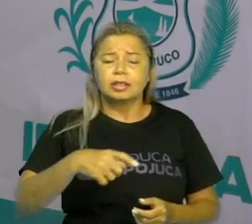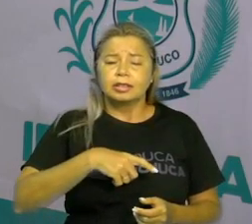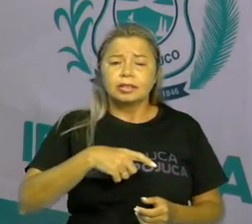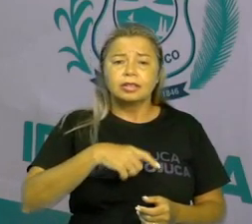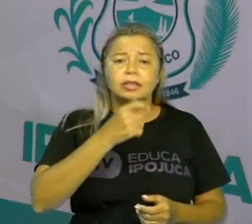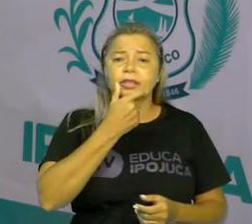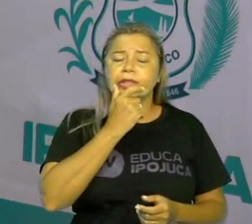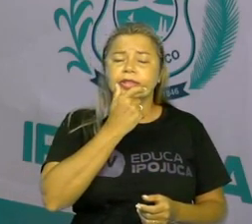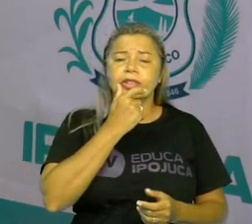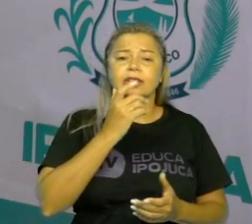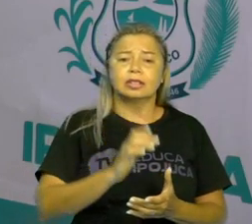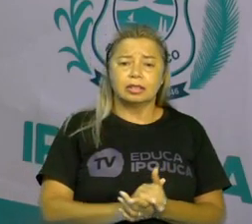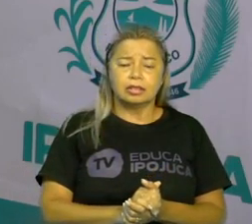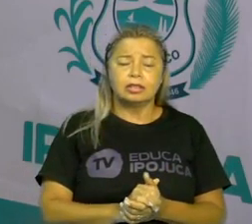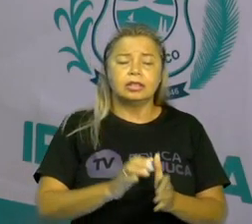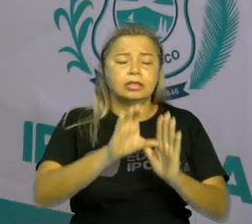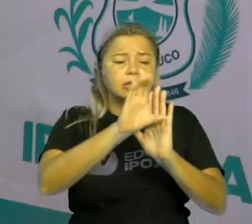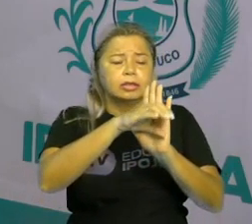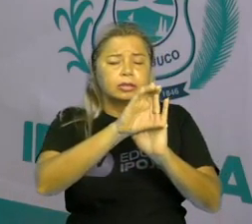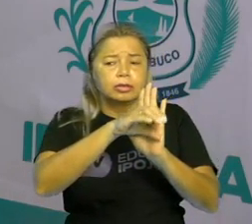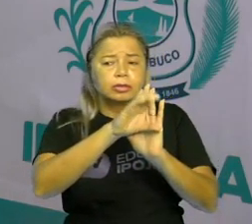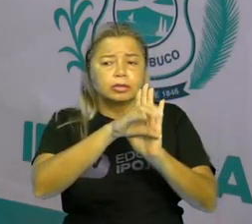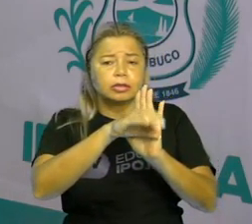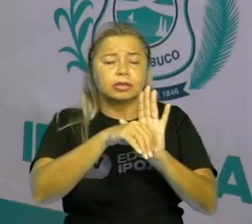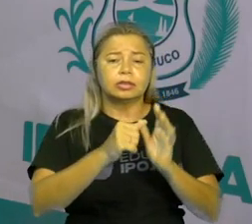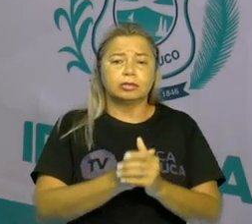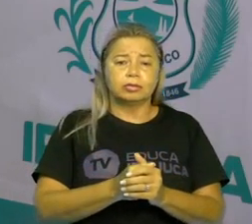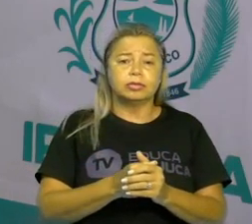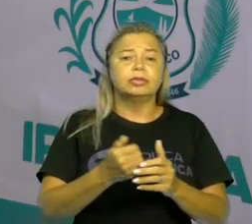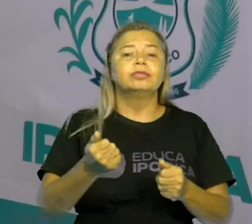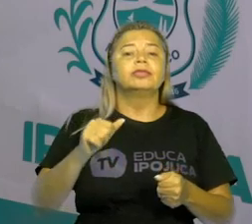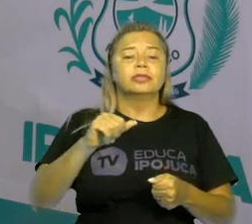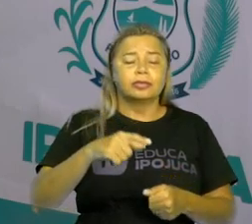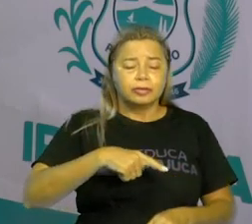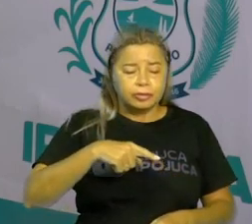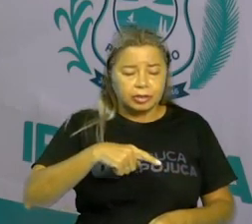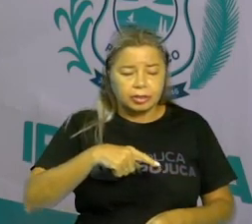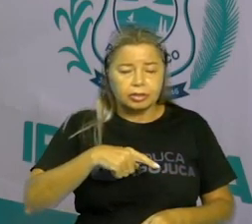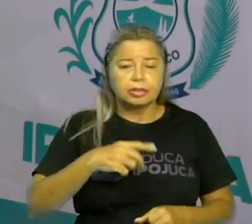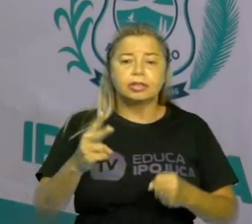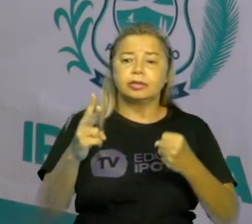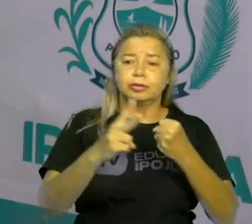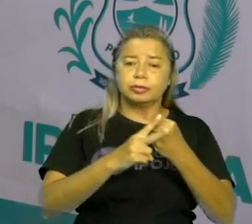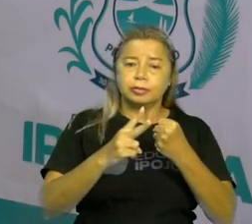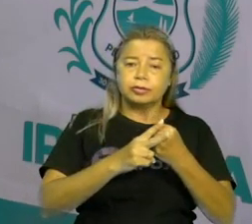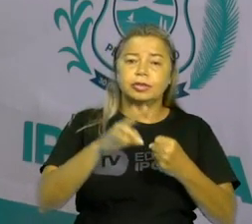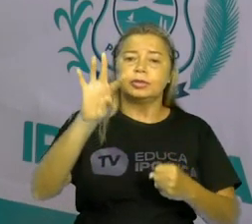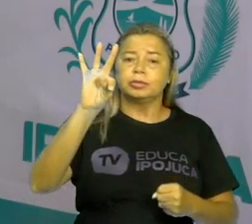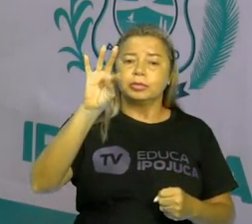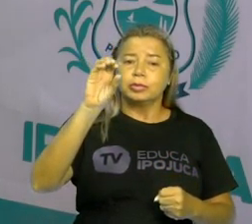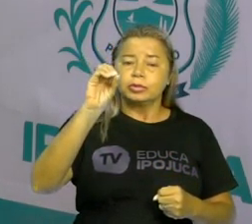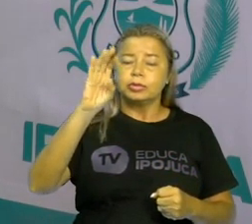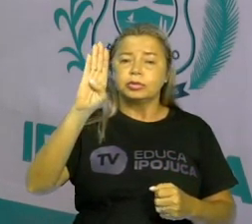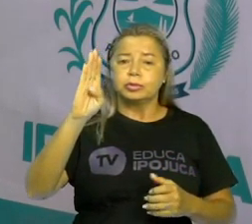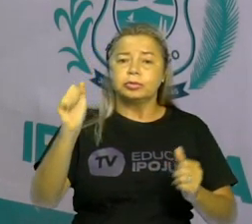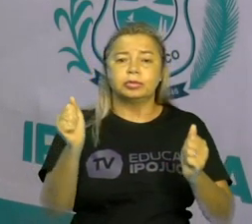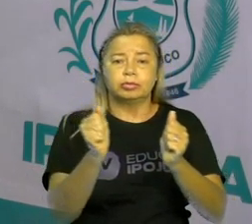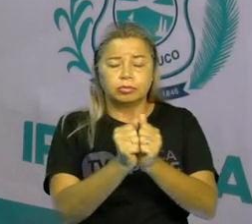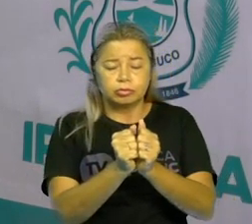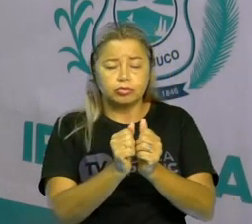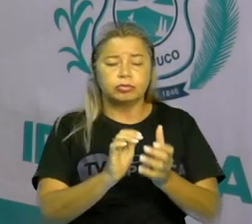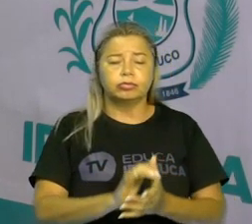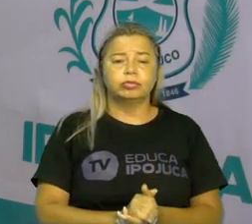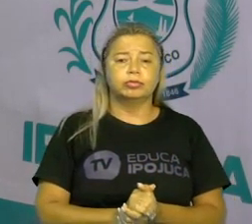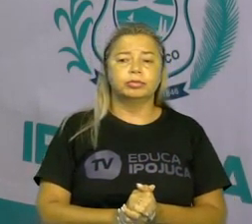língua inglesa como conteúdo ele vai estar lá junto com o verbo subir então se liga tá bom presta atenção isso aí